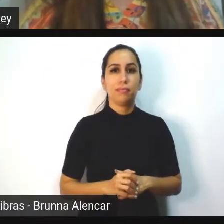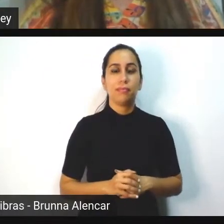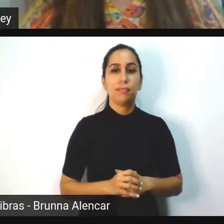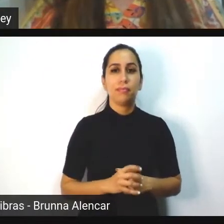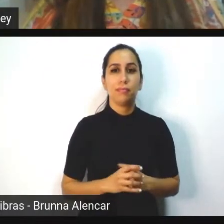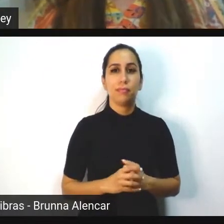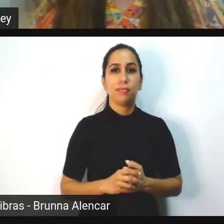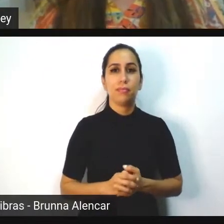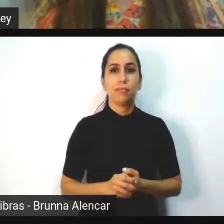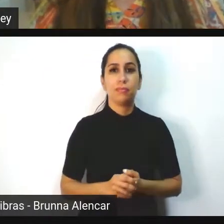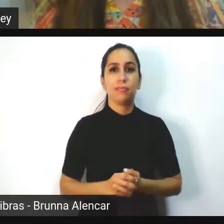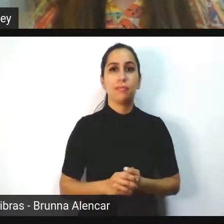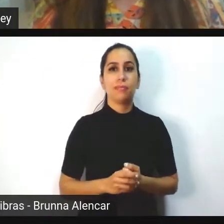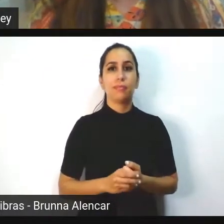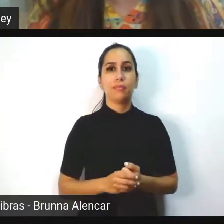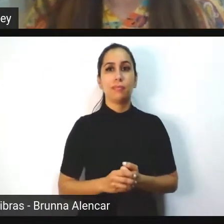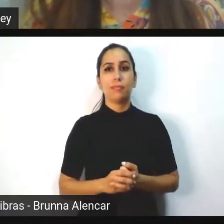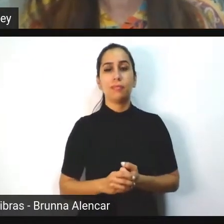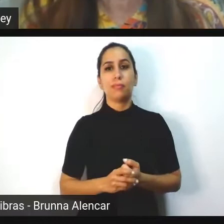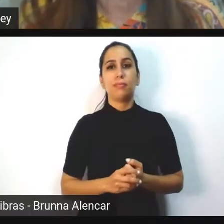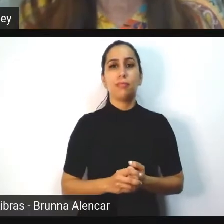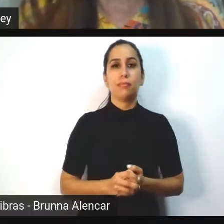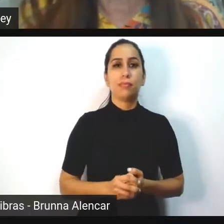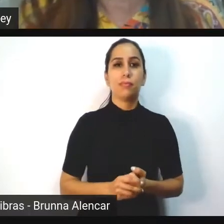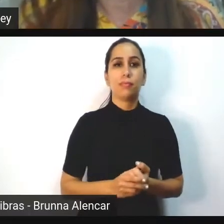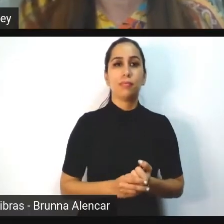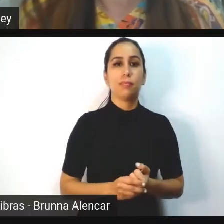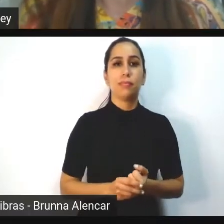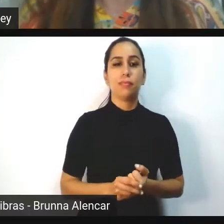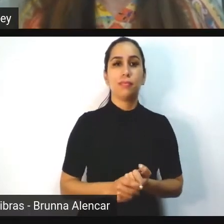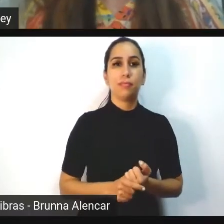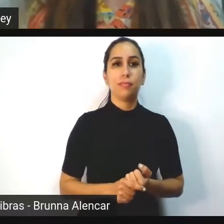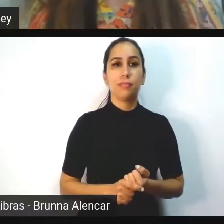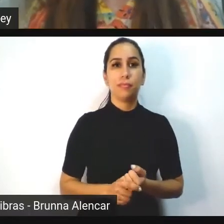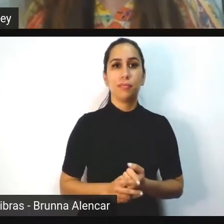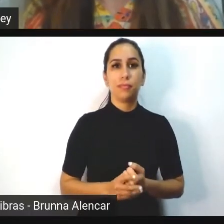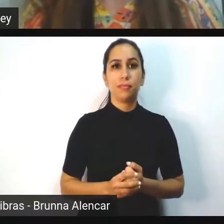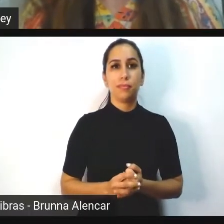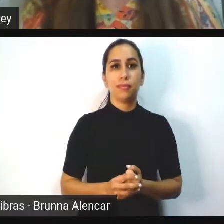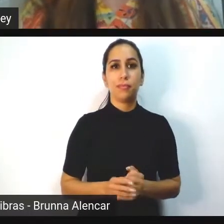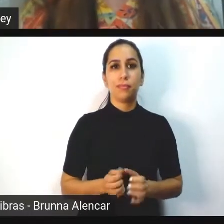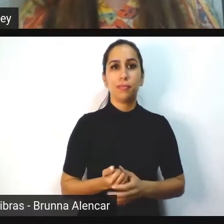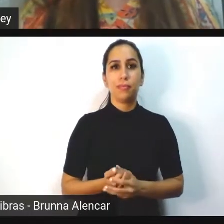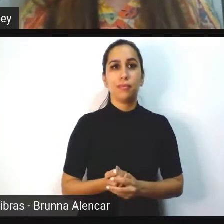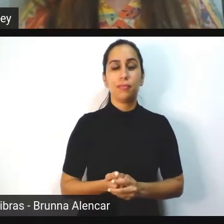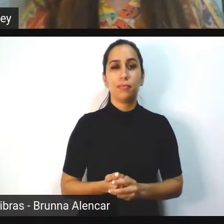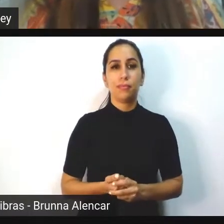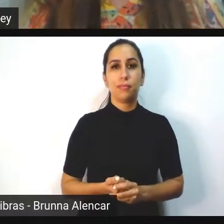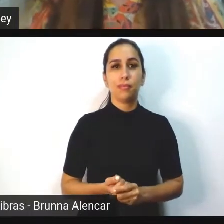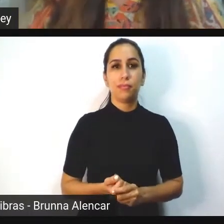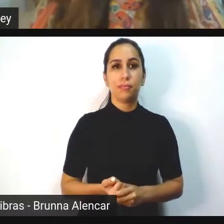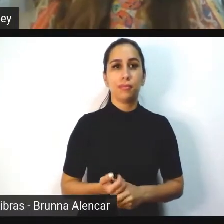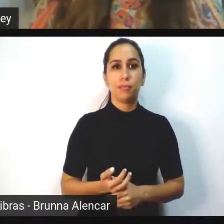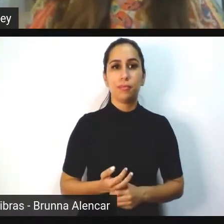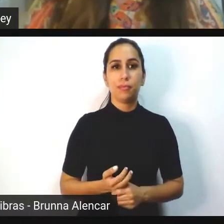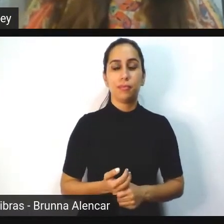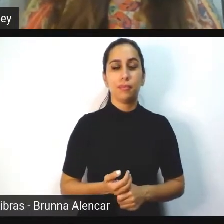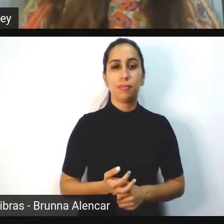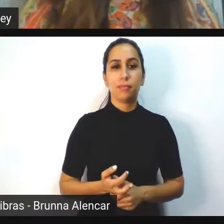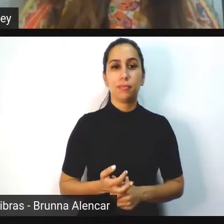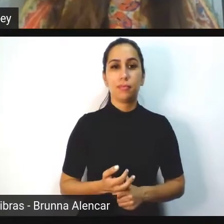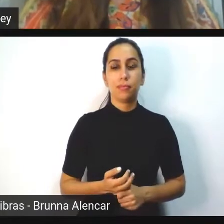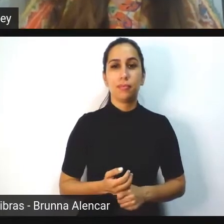tiver outras perguntas sobre o que eu falei agora. Não, tranquilo. Pode falar sobre a ginástica.